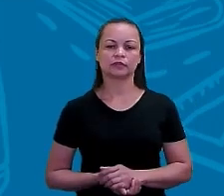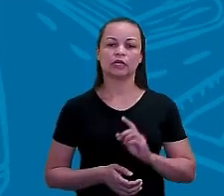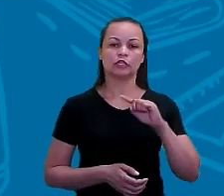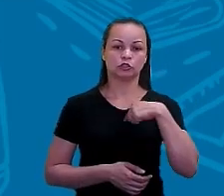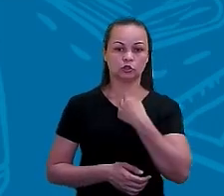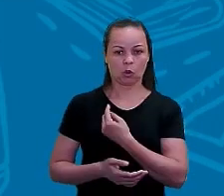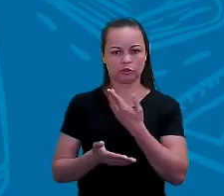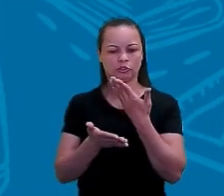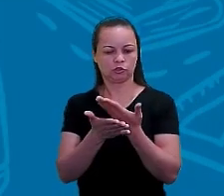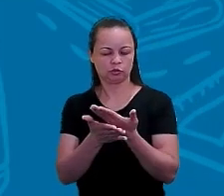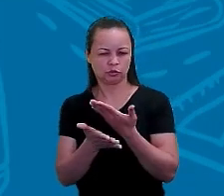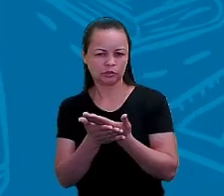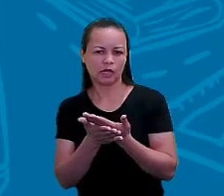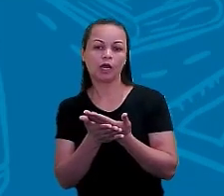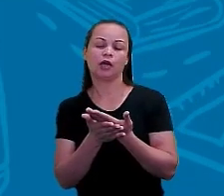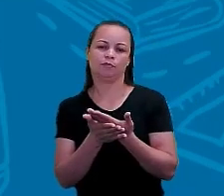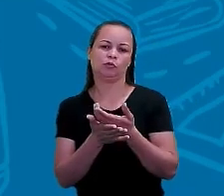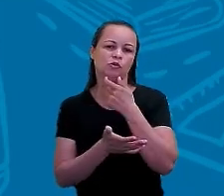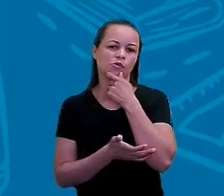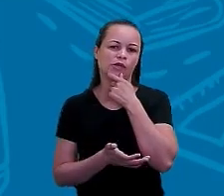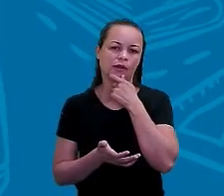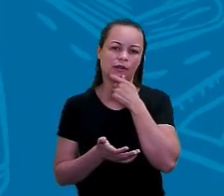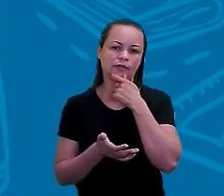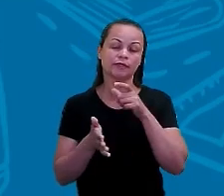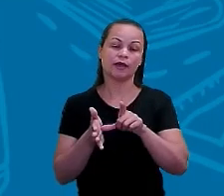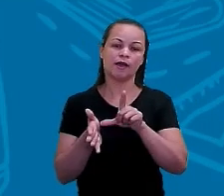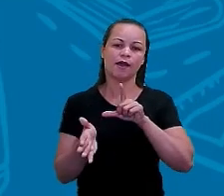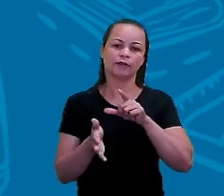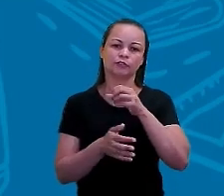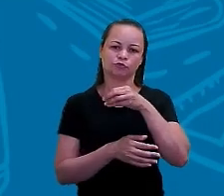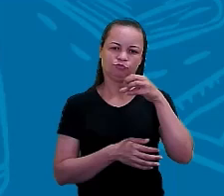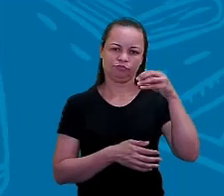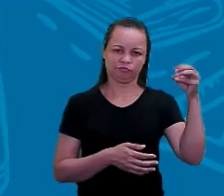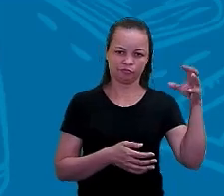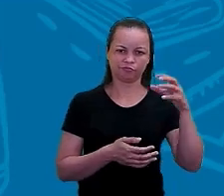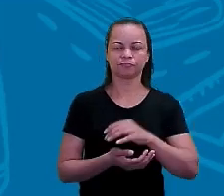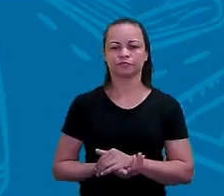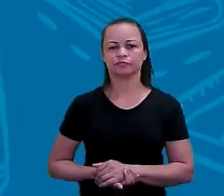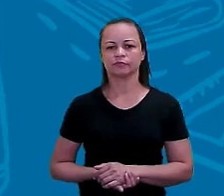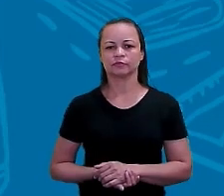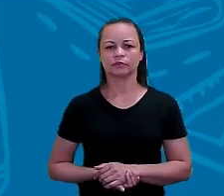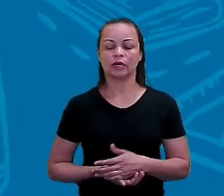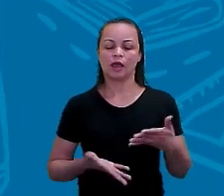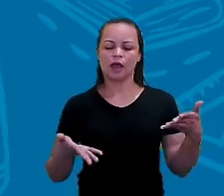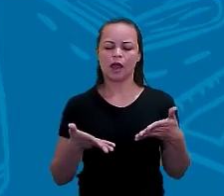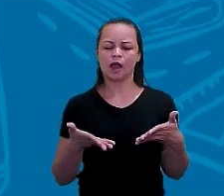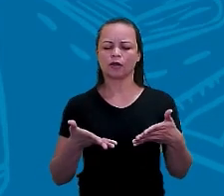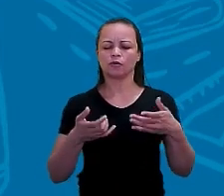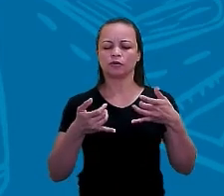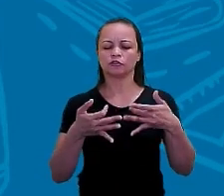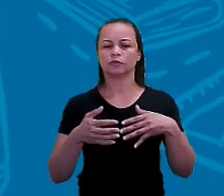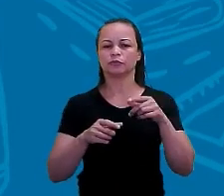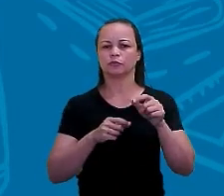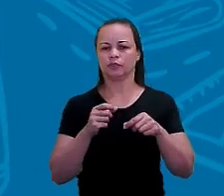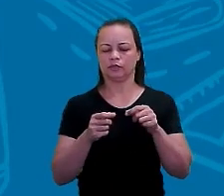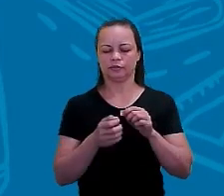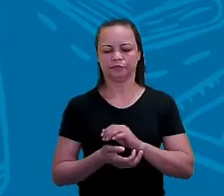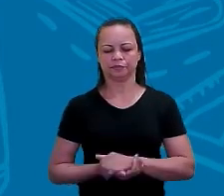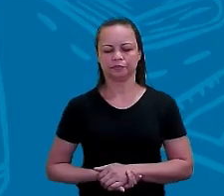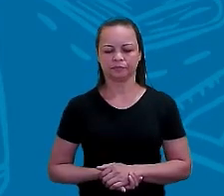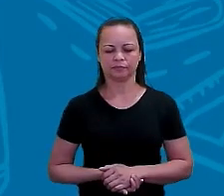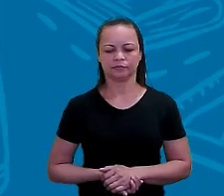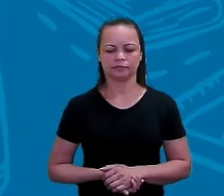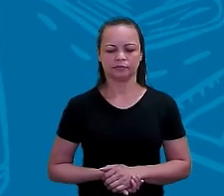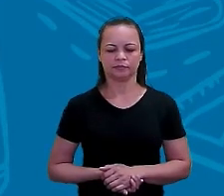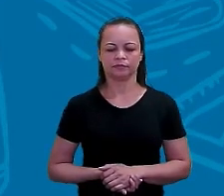nós estudamos inglês antes da viagem, antes de viajar. E agora, eu digo que we try